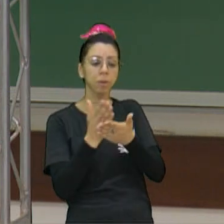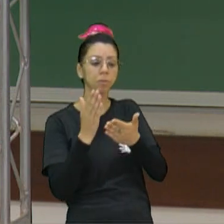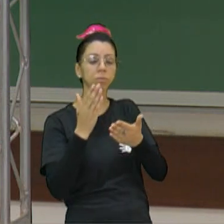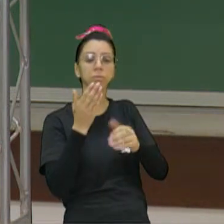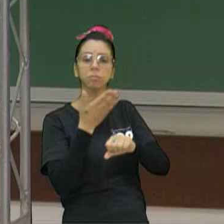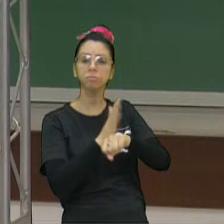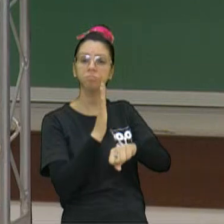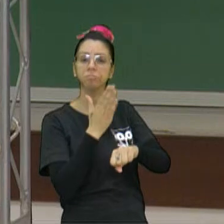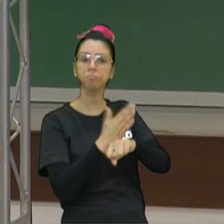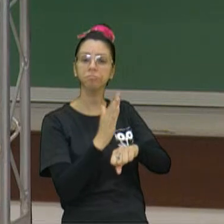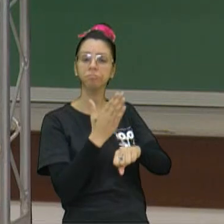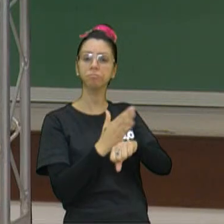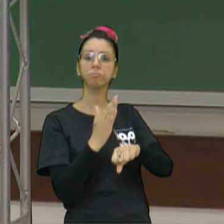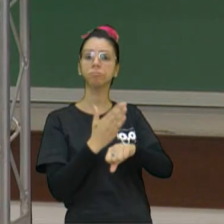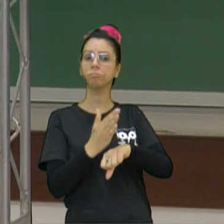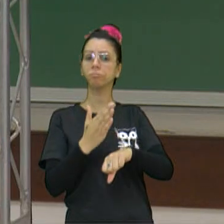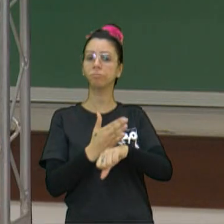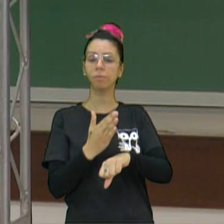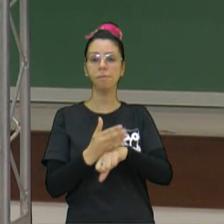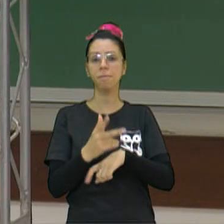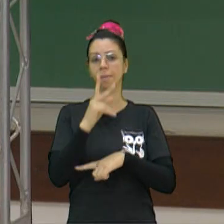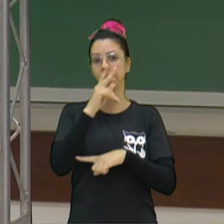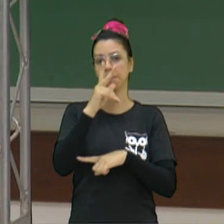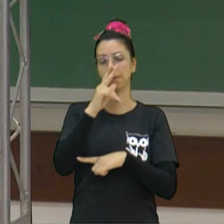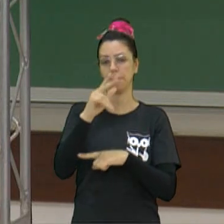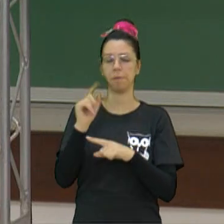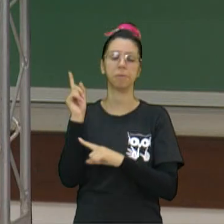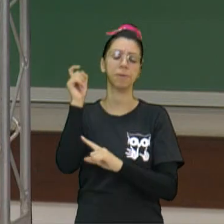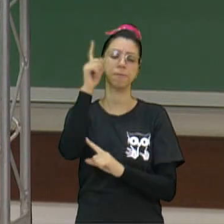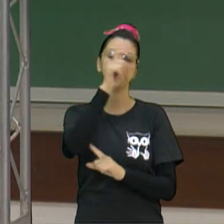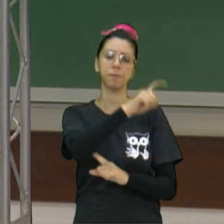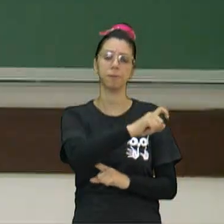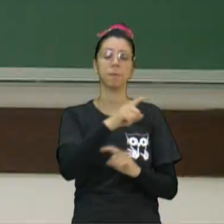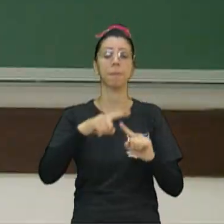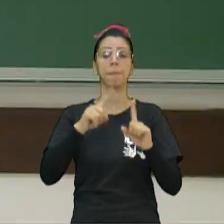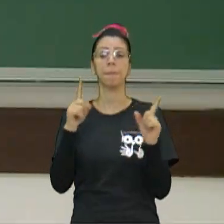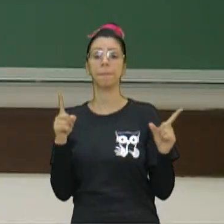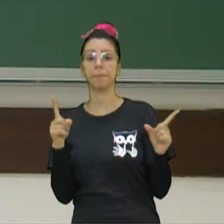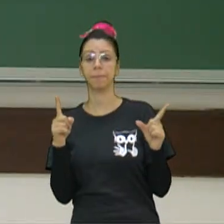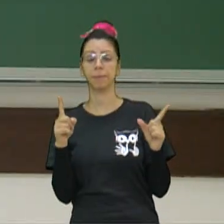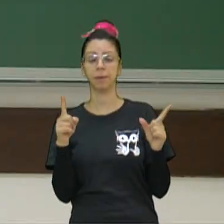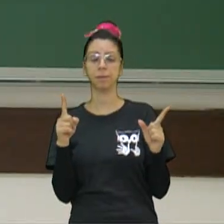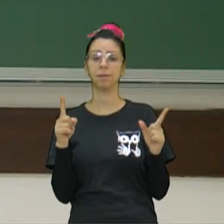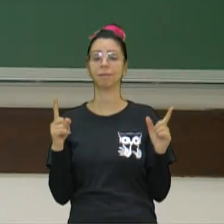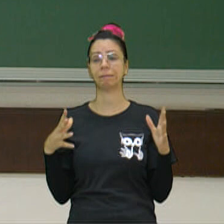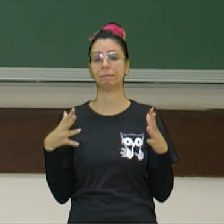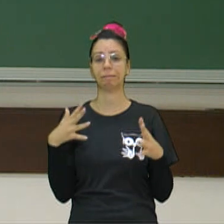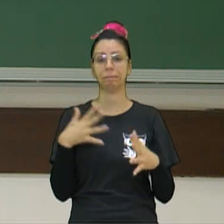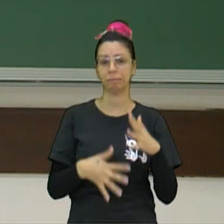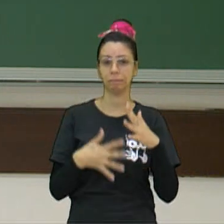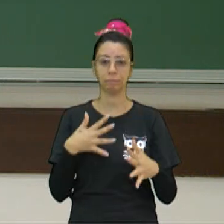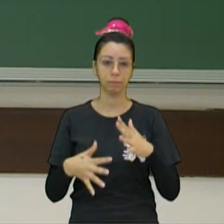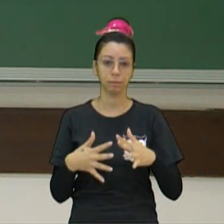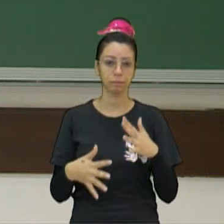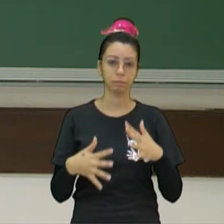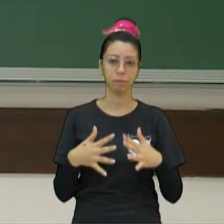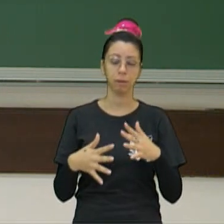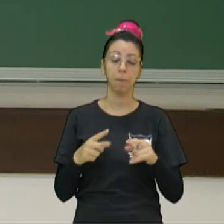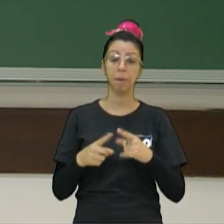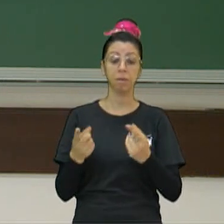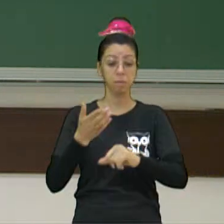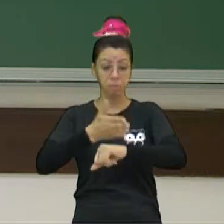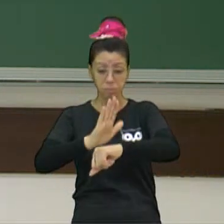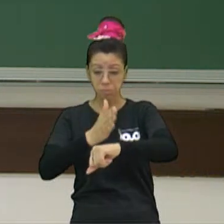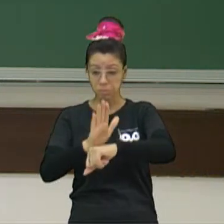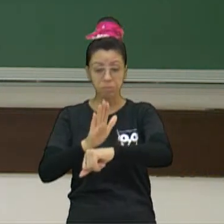né, a gente acaba achando ela bastante difícil, né? Algo complicado de se realizar. Mas com a